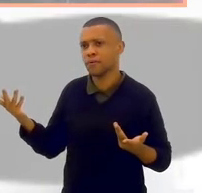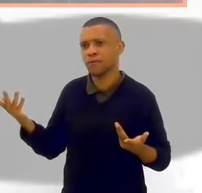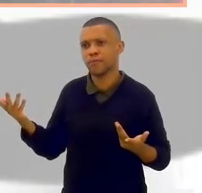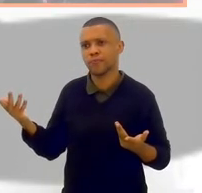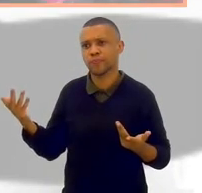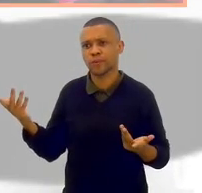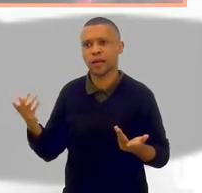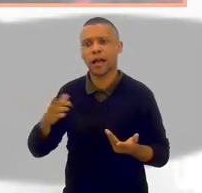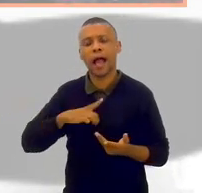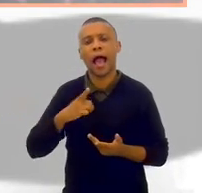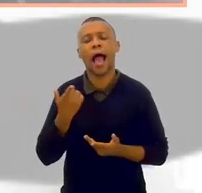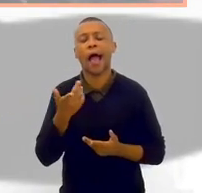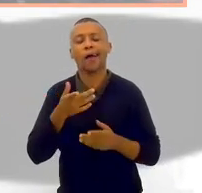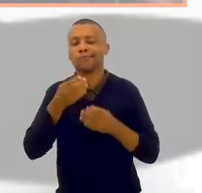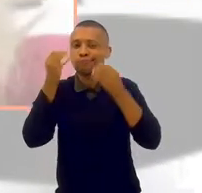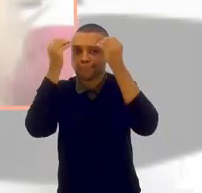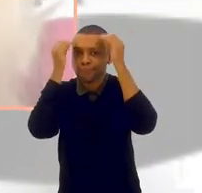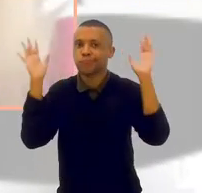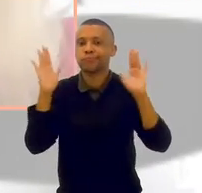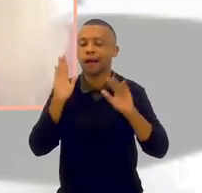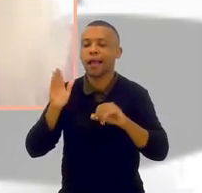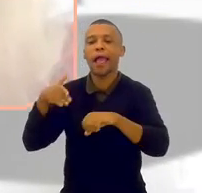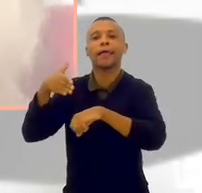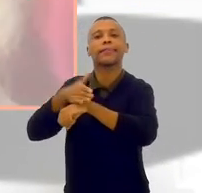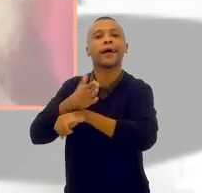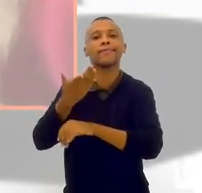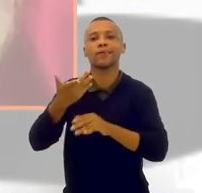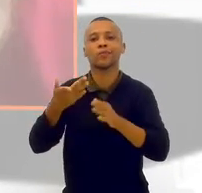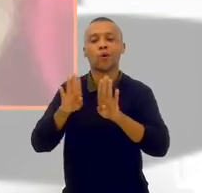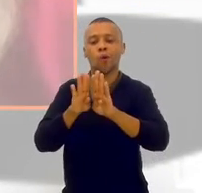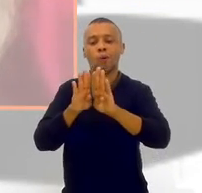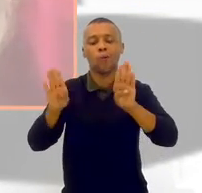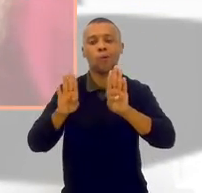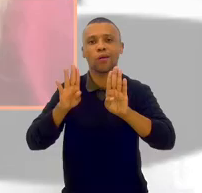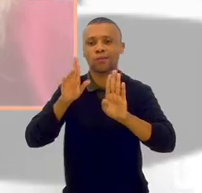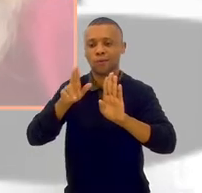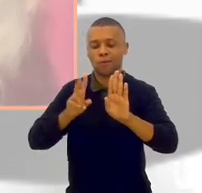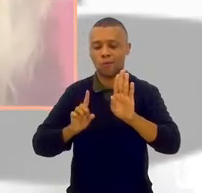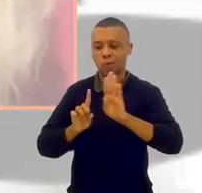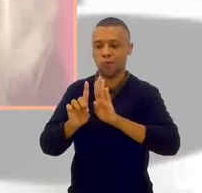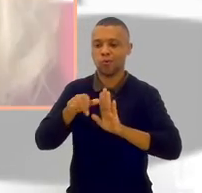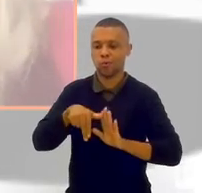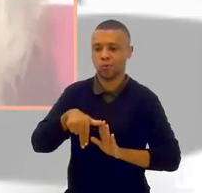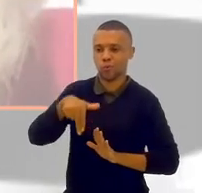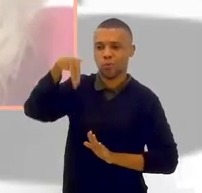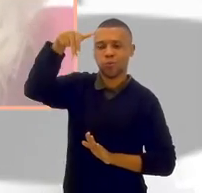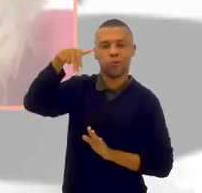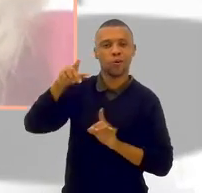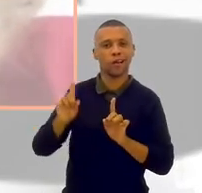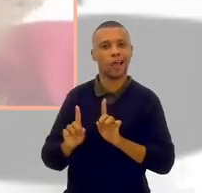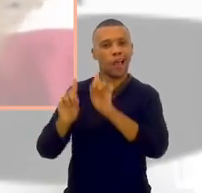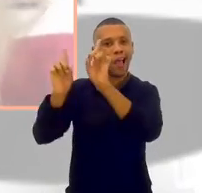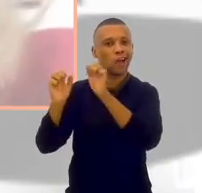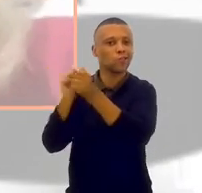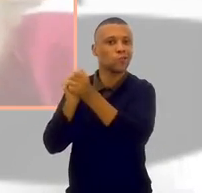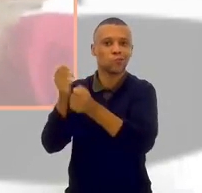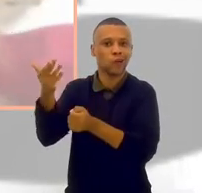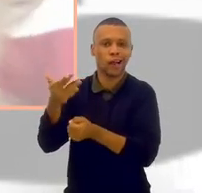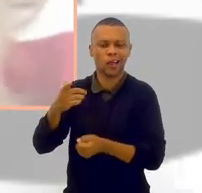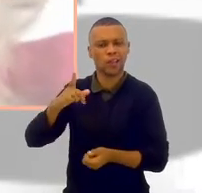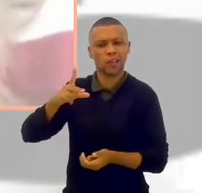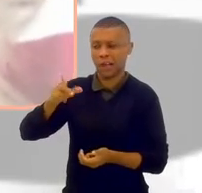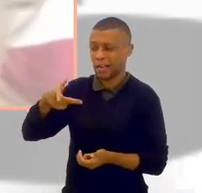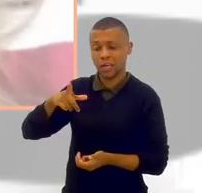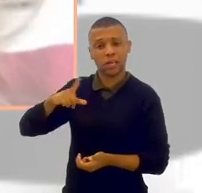não, nós nos ofendemos. Apertava o elevador e subia com ela. E eu falava, gente, que mulher ousada, né? Muito interessante. Eu